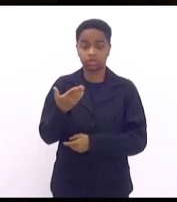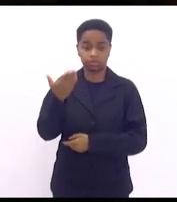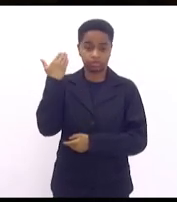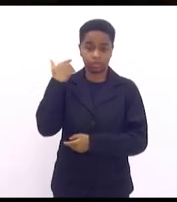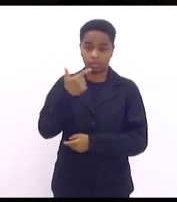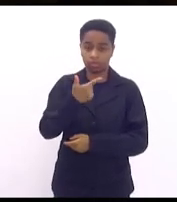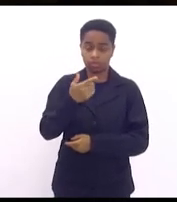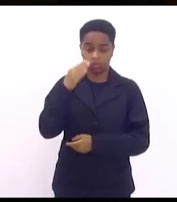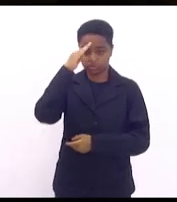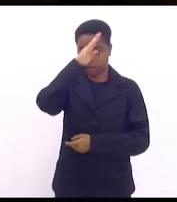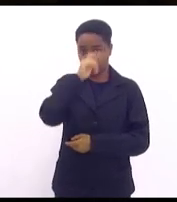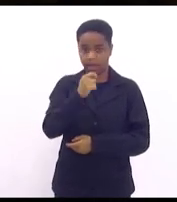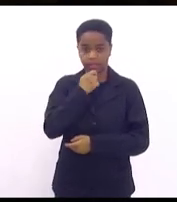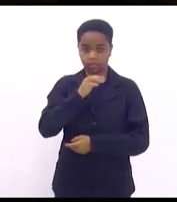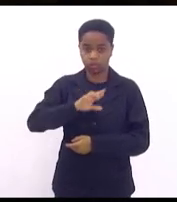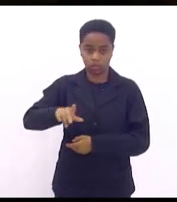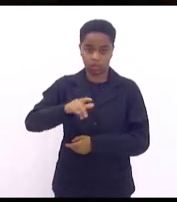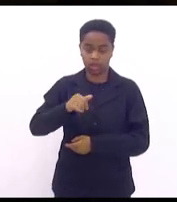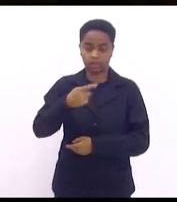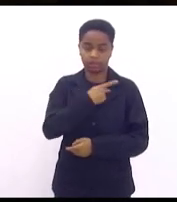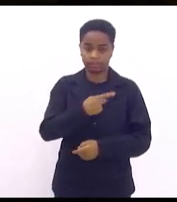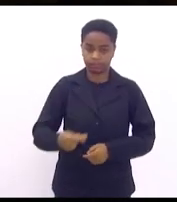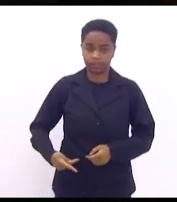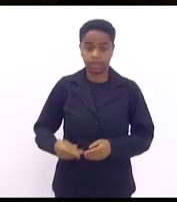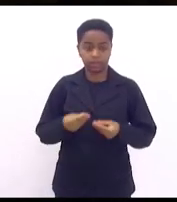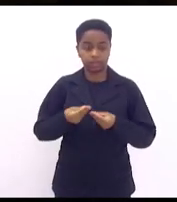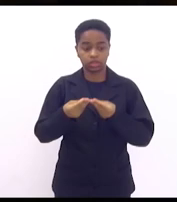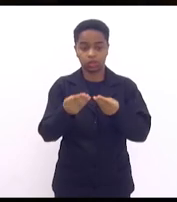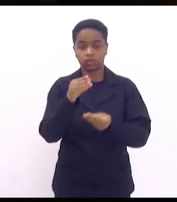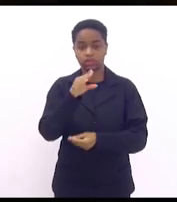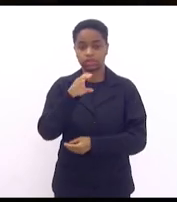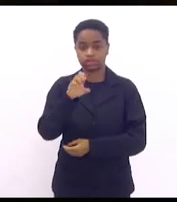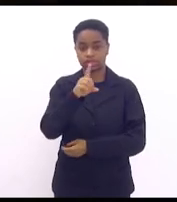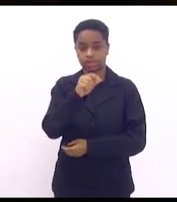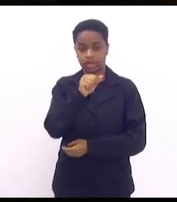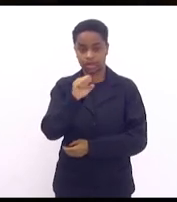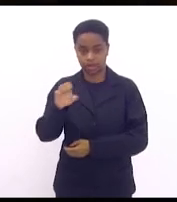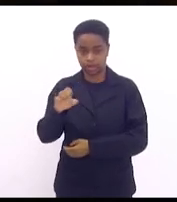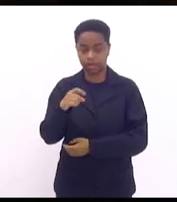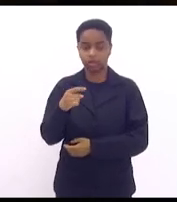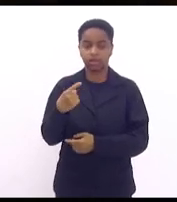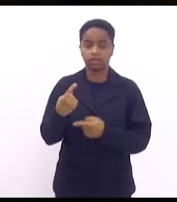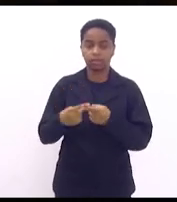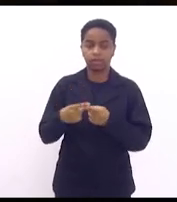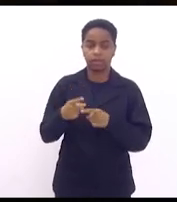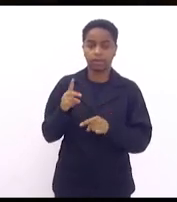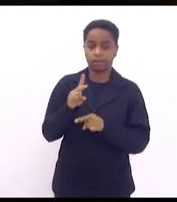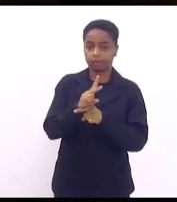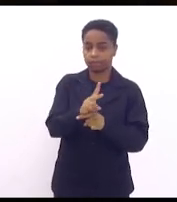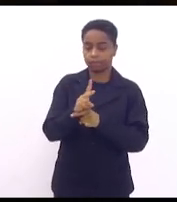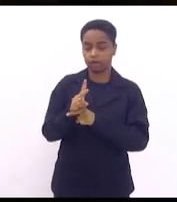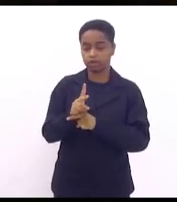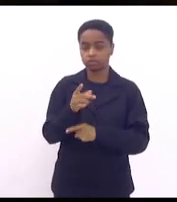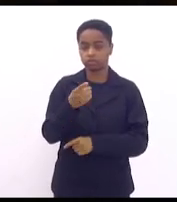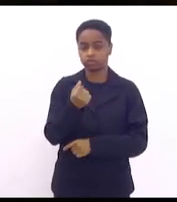era, foi dado a SEDAI como garantia para aquele empréstimo. Foi dado.